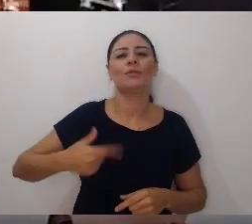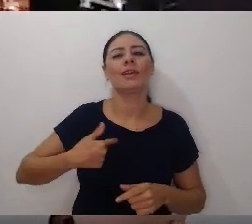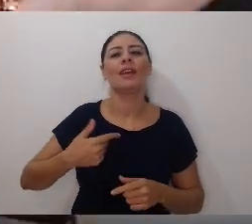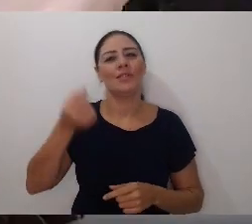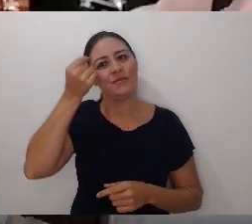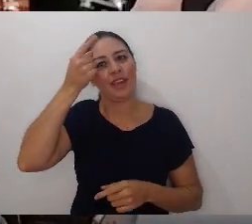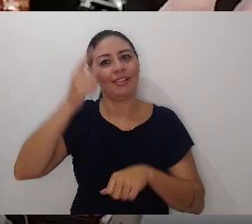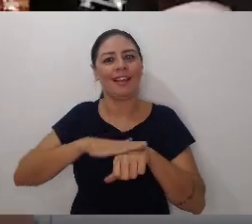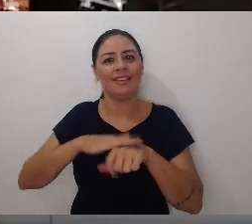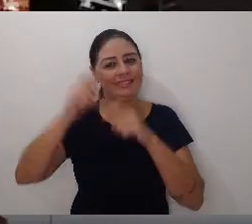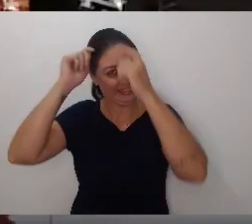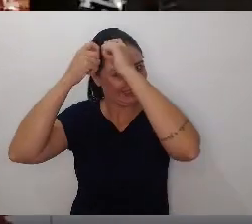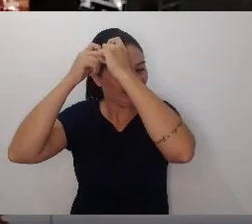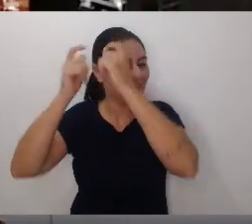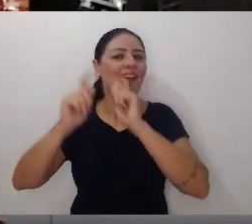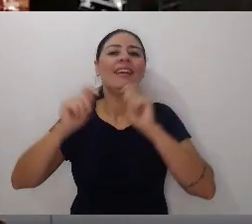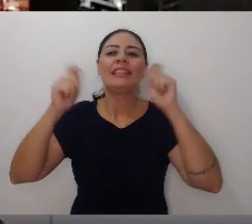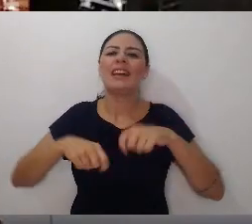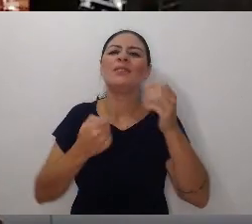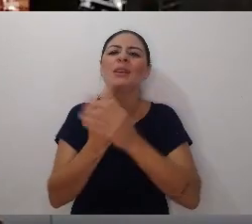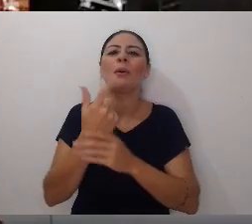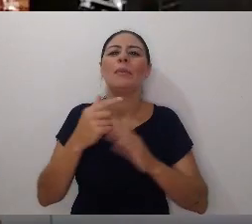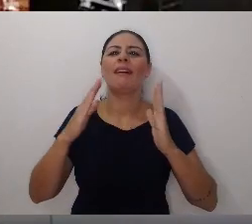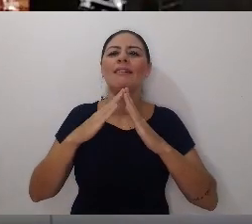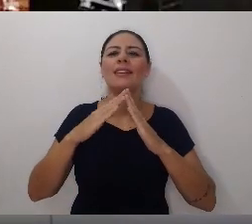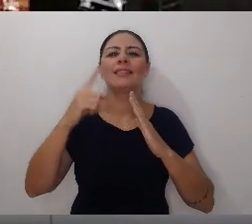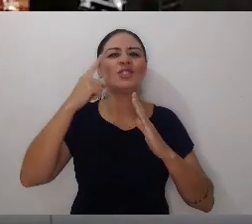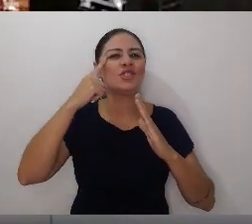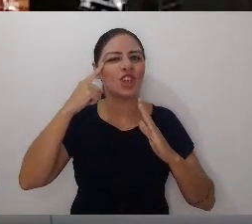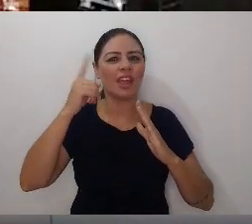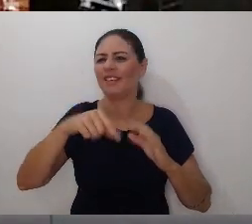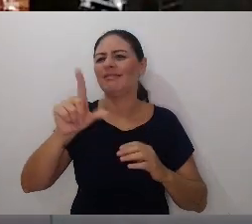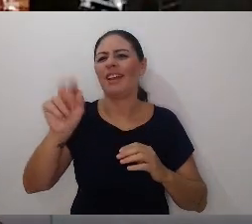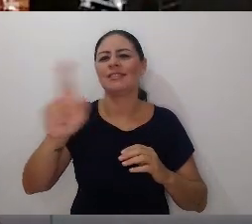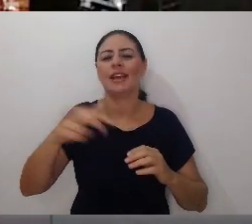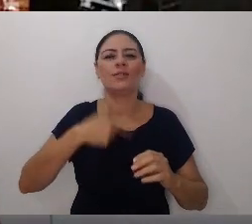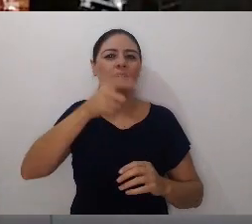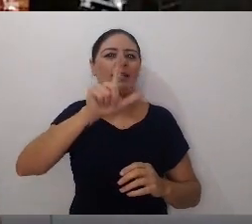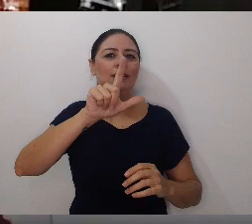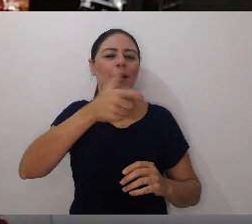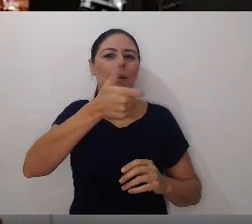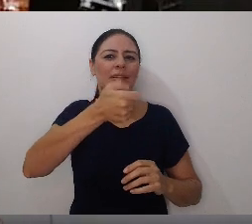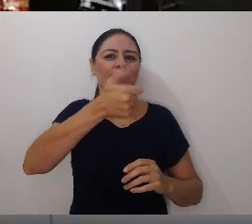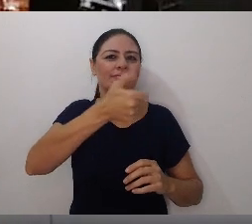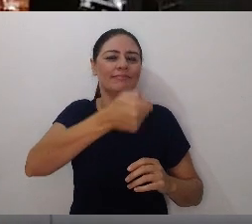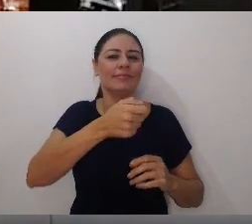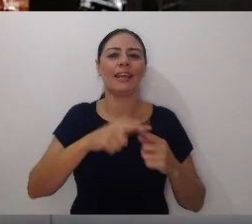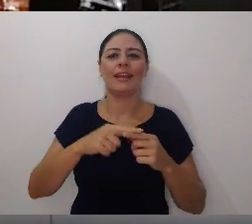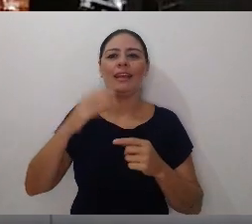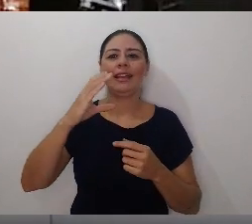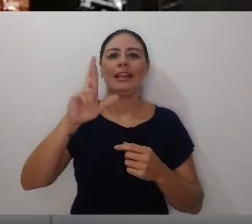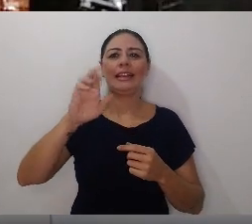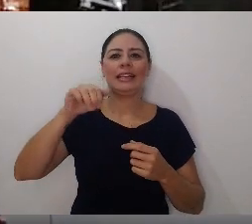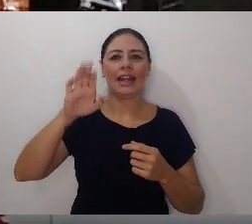estava bom, sempre voltava. E eu inventei uma solução anti-piolho que você coloca num borrifador que compra na Casa China por